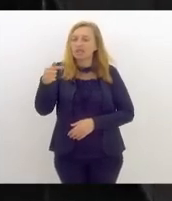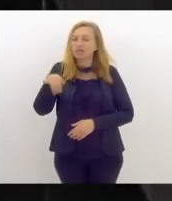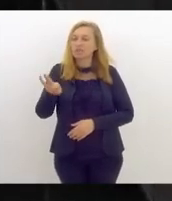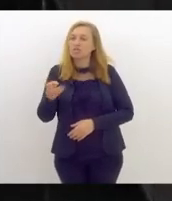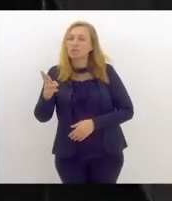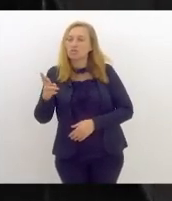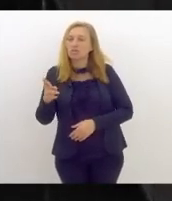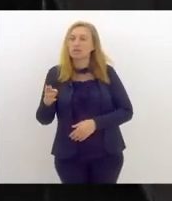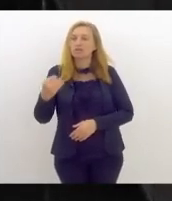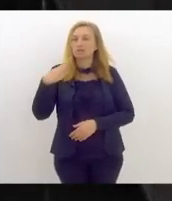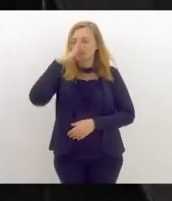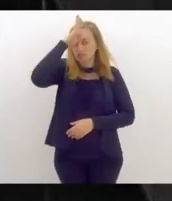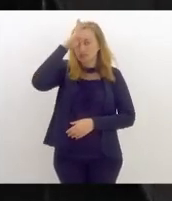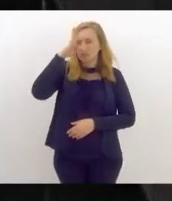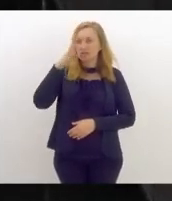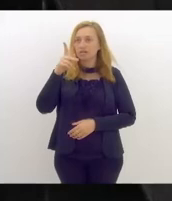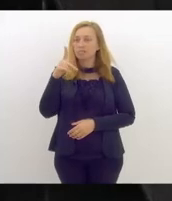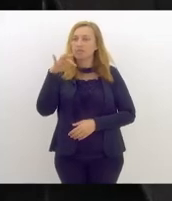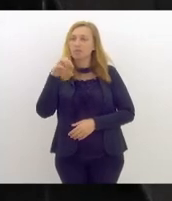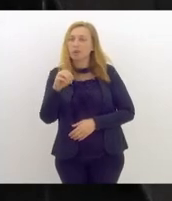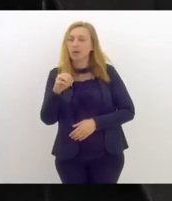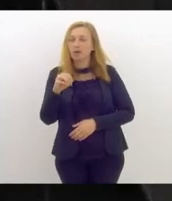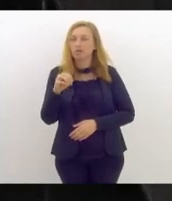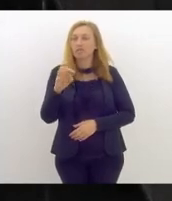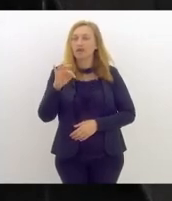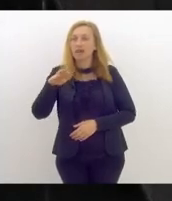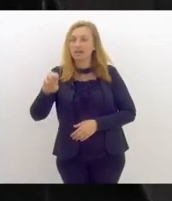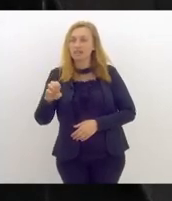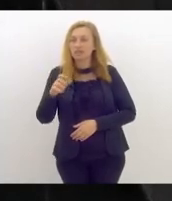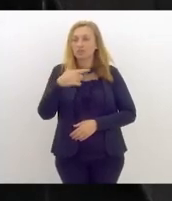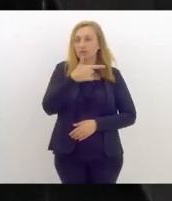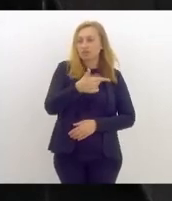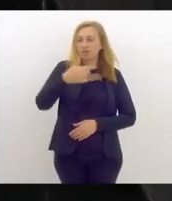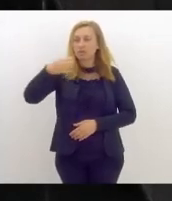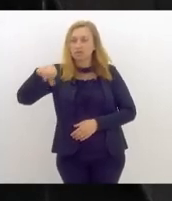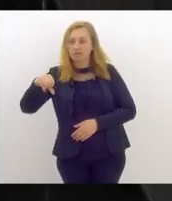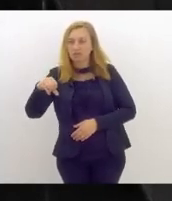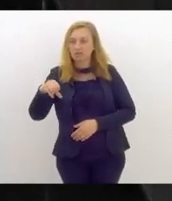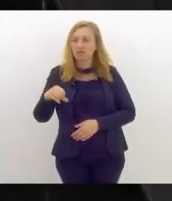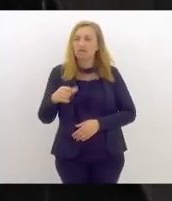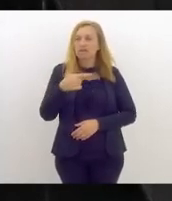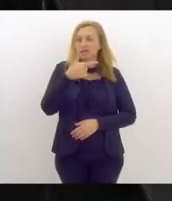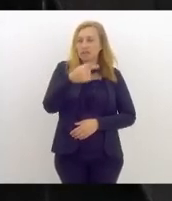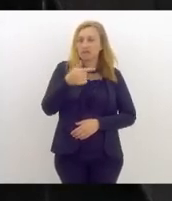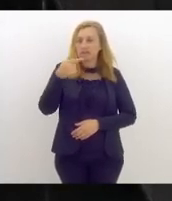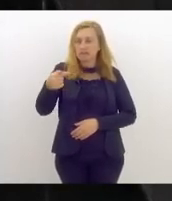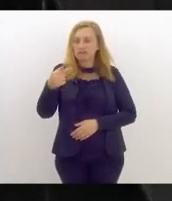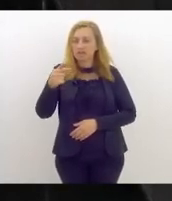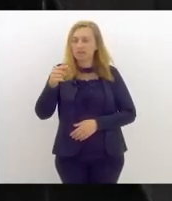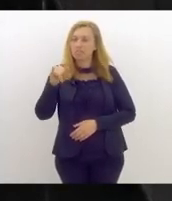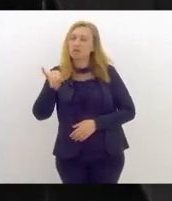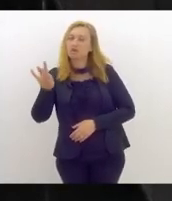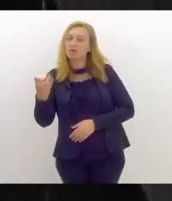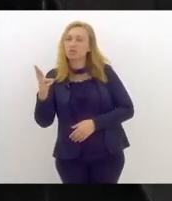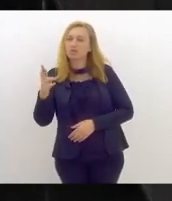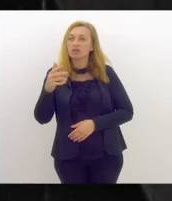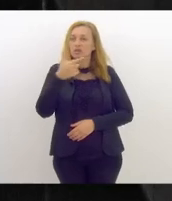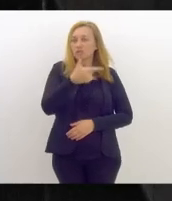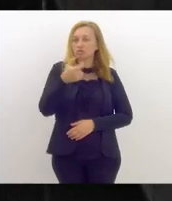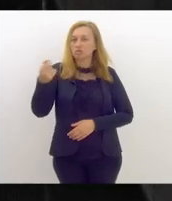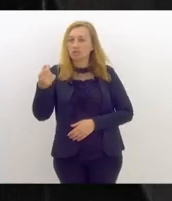Jair bolsonaro e Paulo Guedes em 2019 foram 77 bilhões acima do Ted gás em 2020